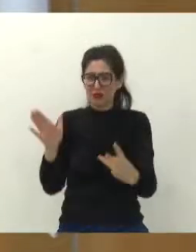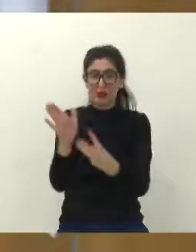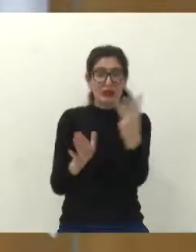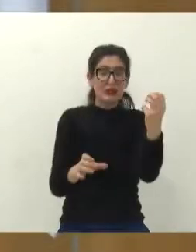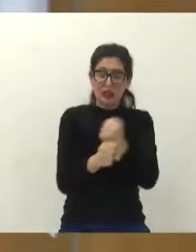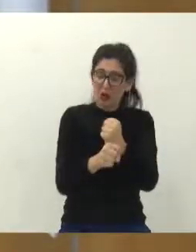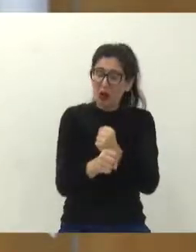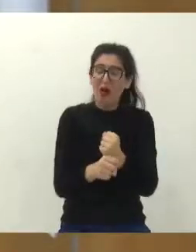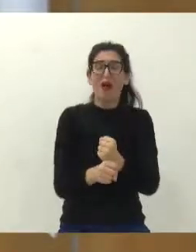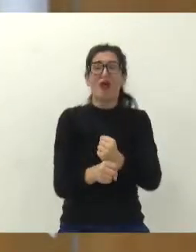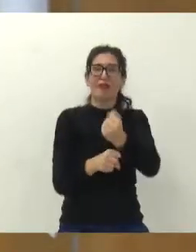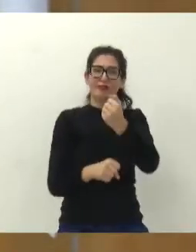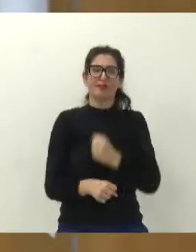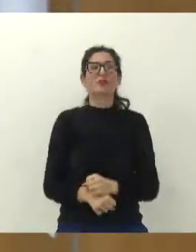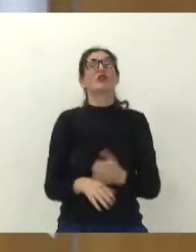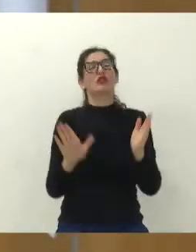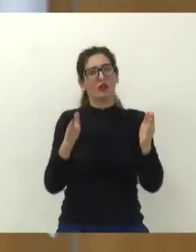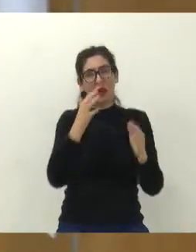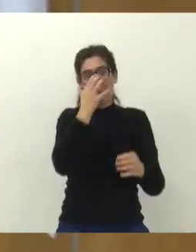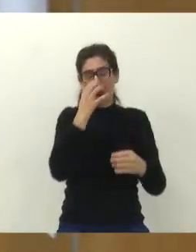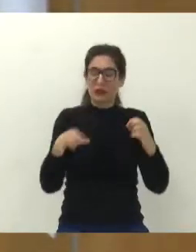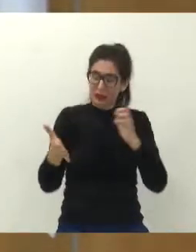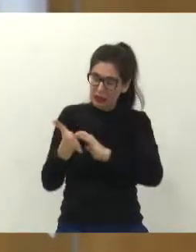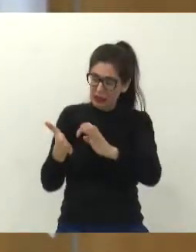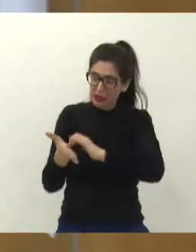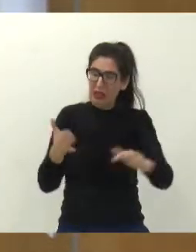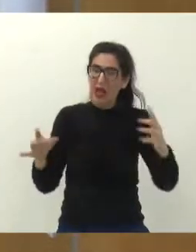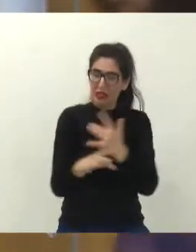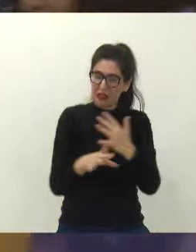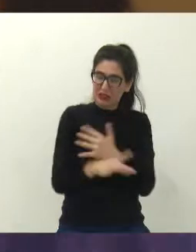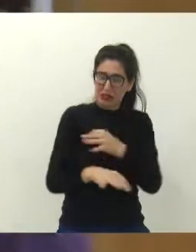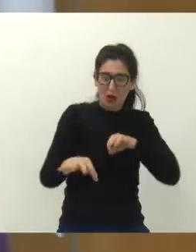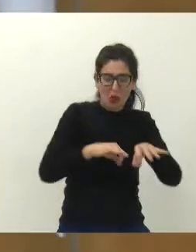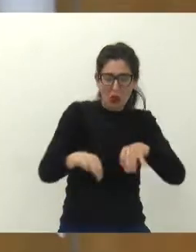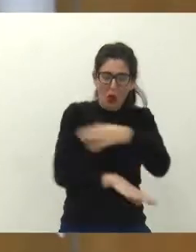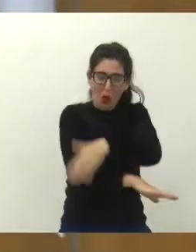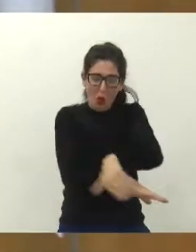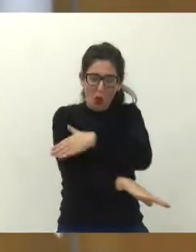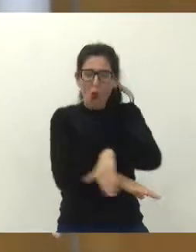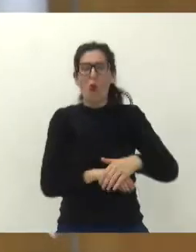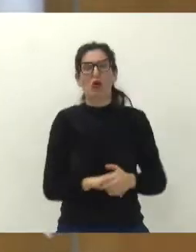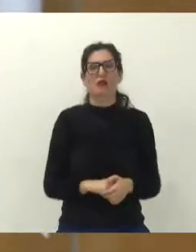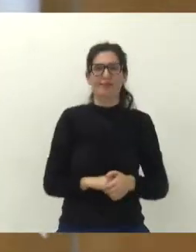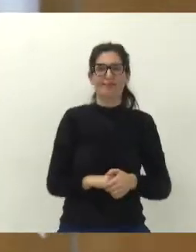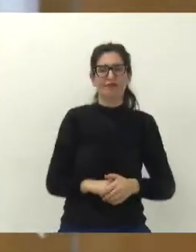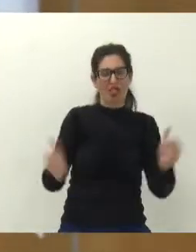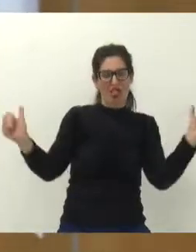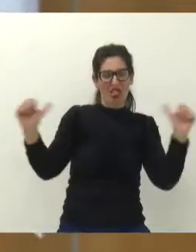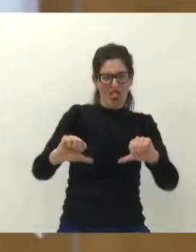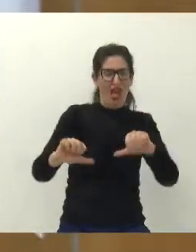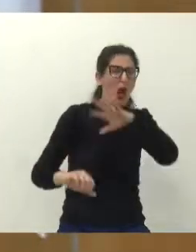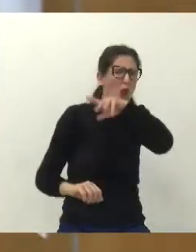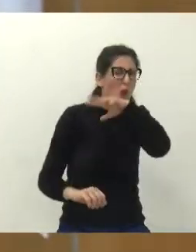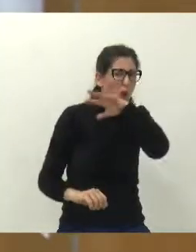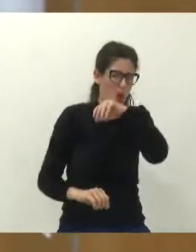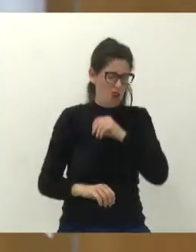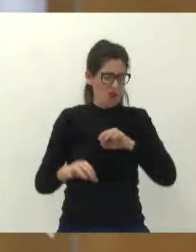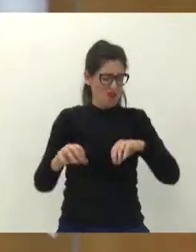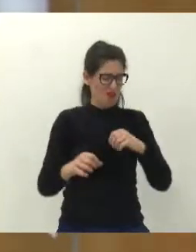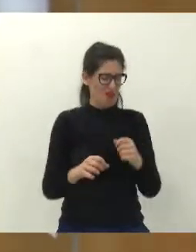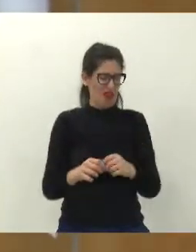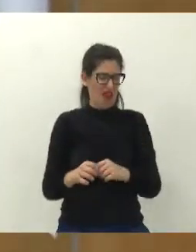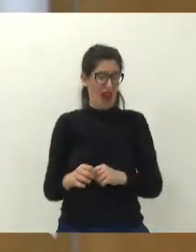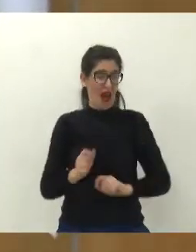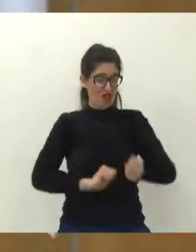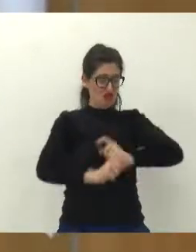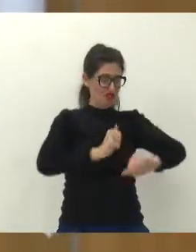Essa Secretaria de Mobilidade Urbana, até agora, não mostrou para que veio. E com relação às obras, tem algumas obras aí